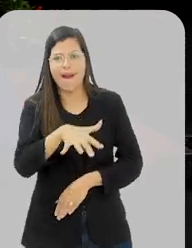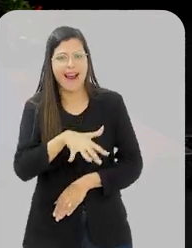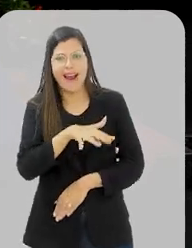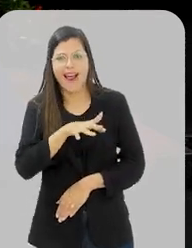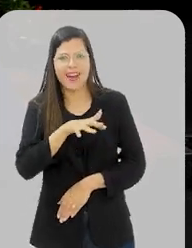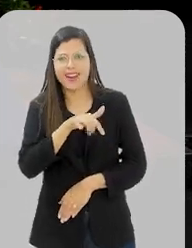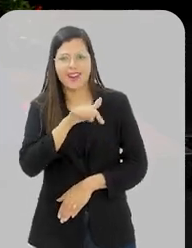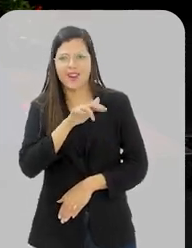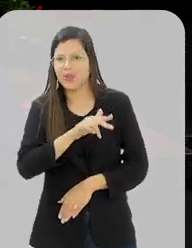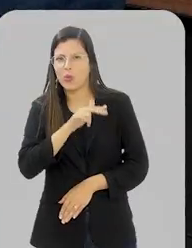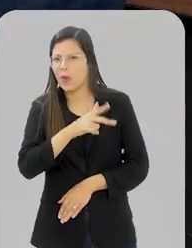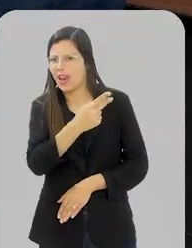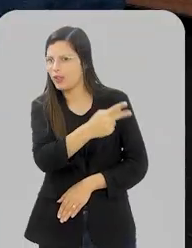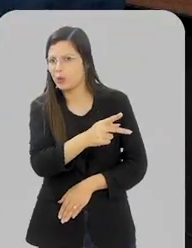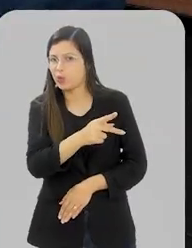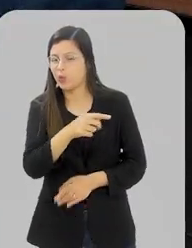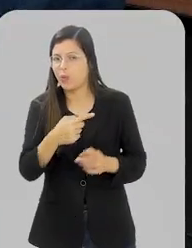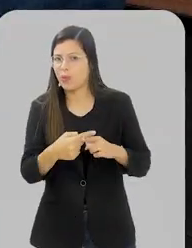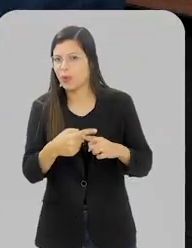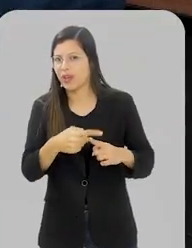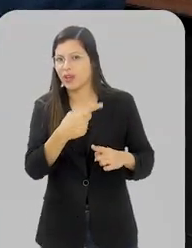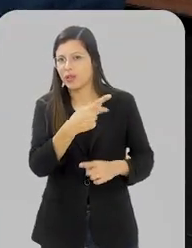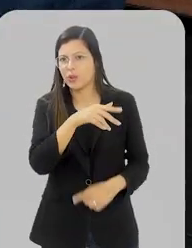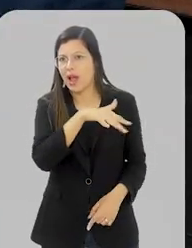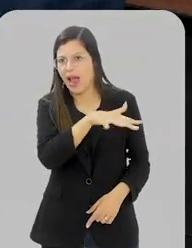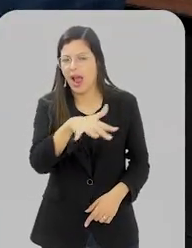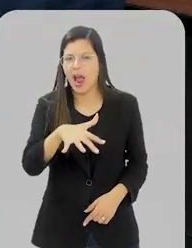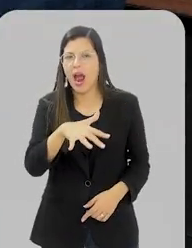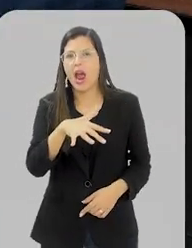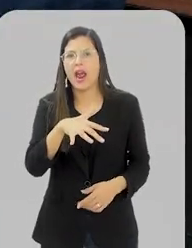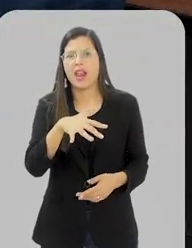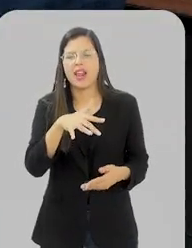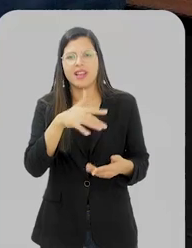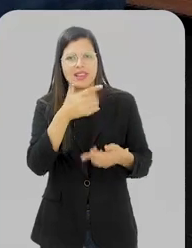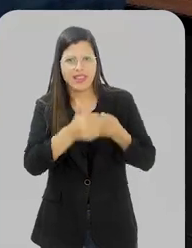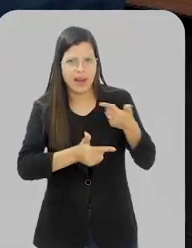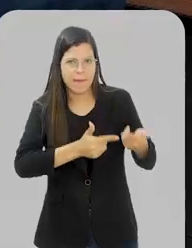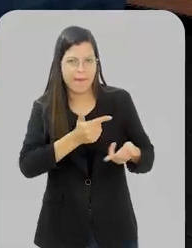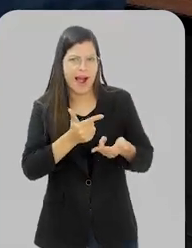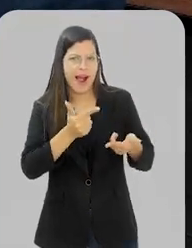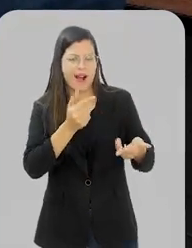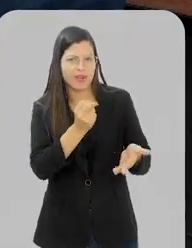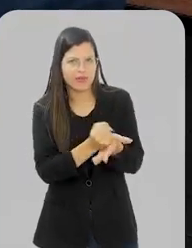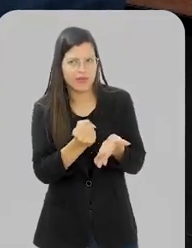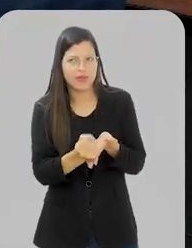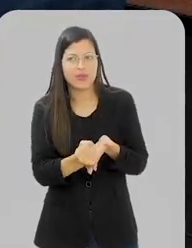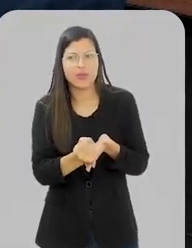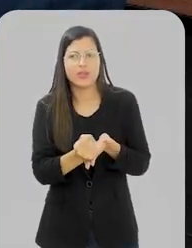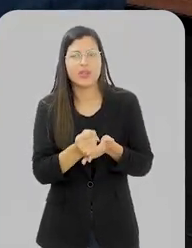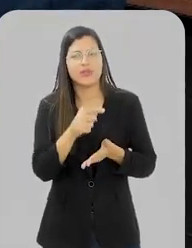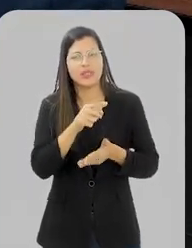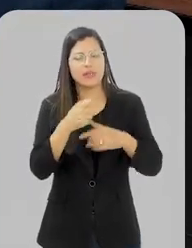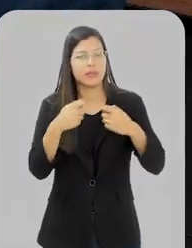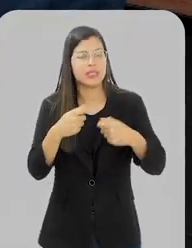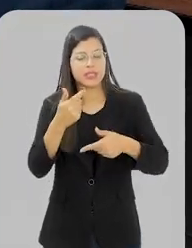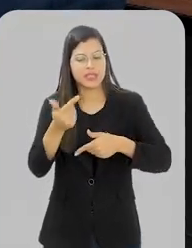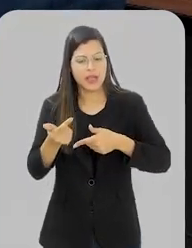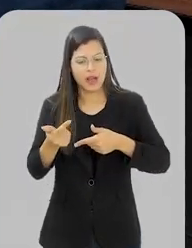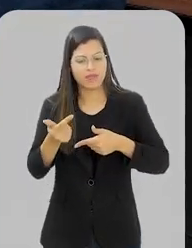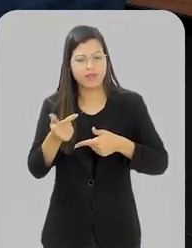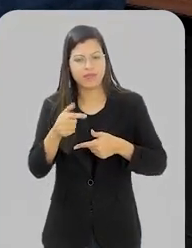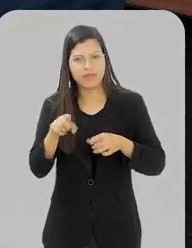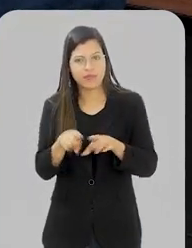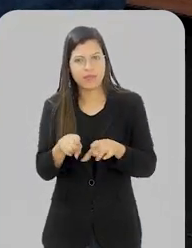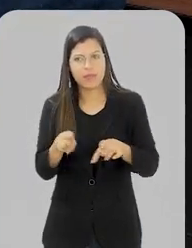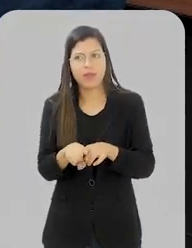área que não é a sua já que a sua é trabalhista é e Lá vem você ter que lidar não só